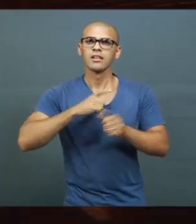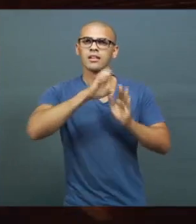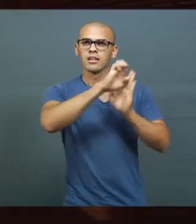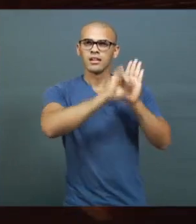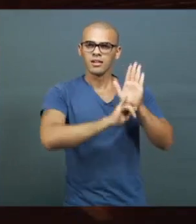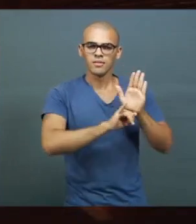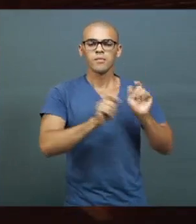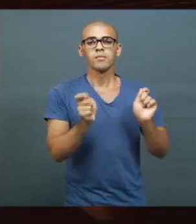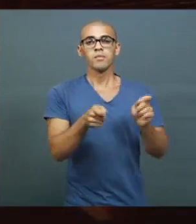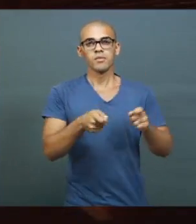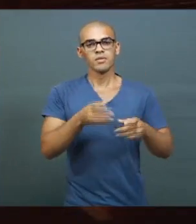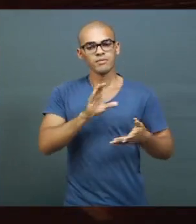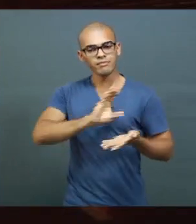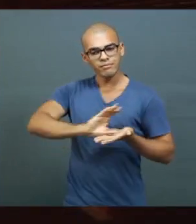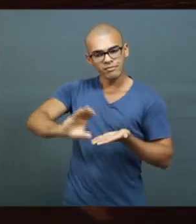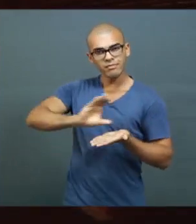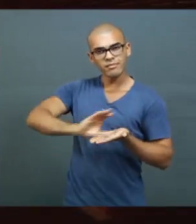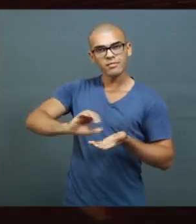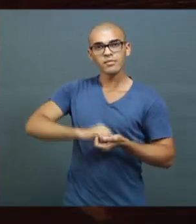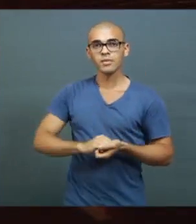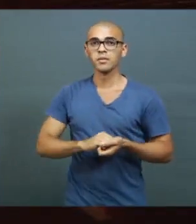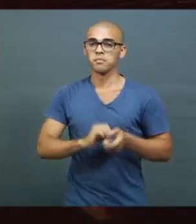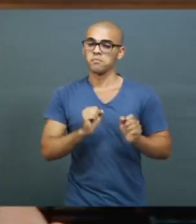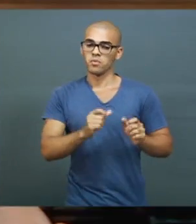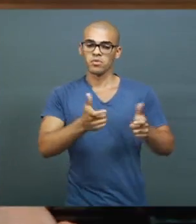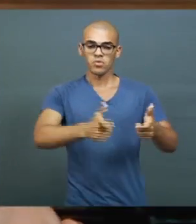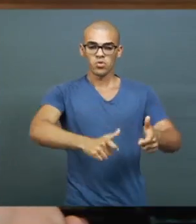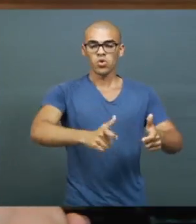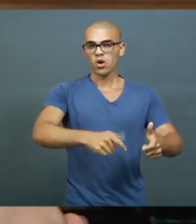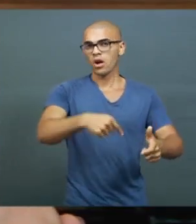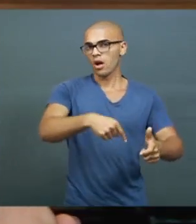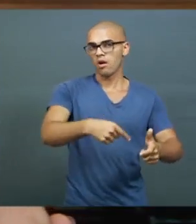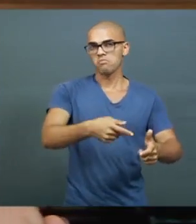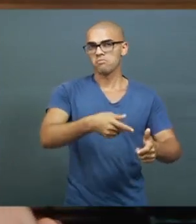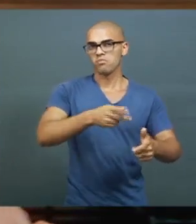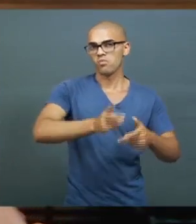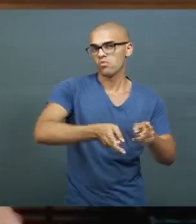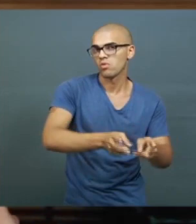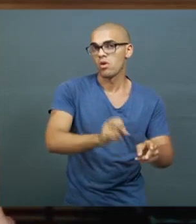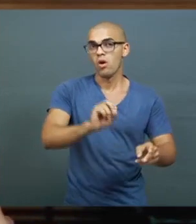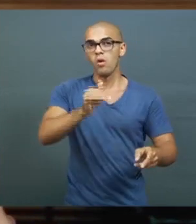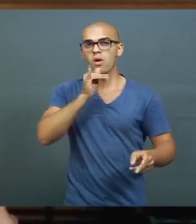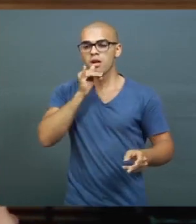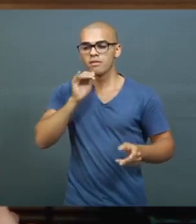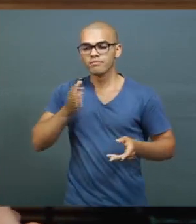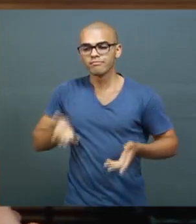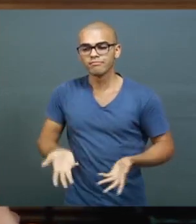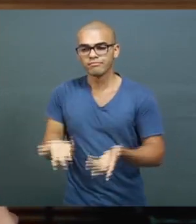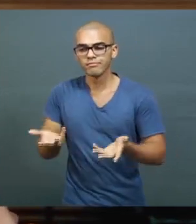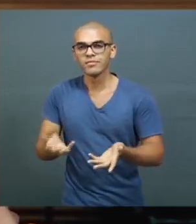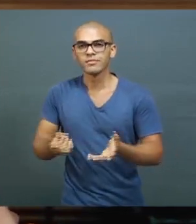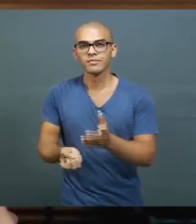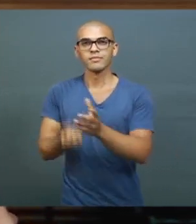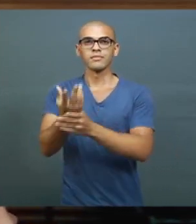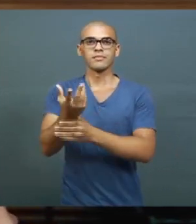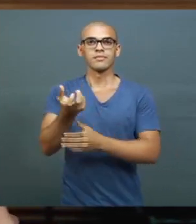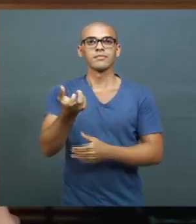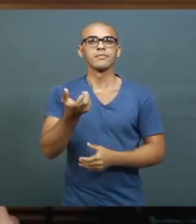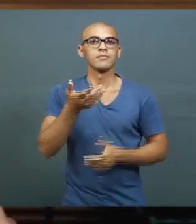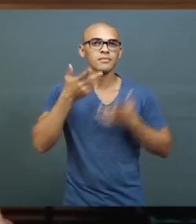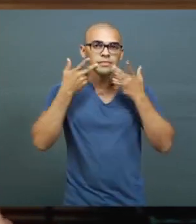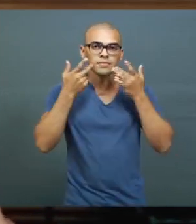manutenção dos espaços quanto nas produções culturais. Desde o ano passado nós estamos quase